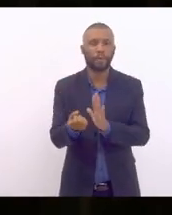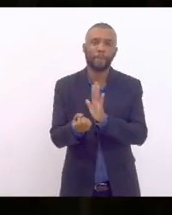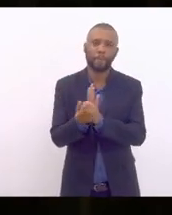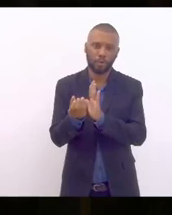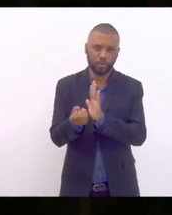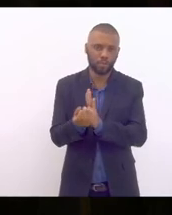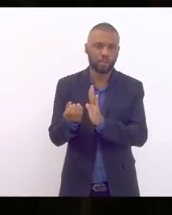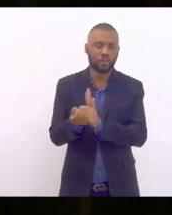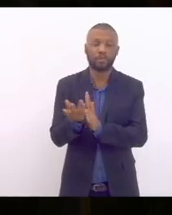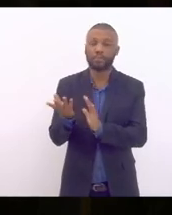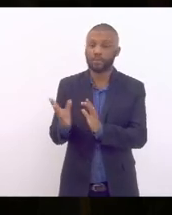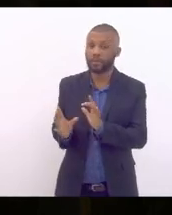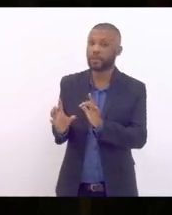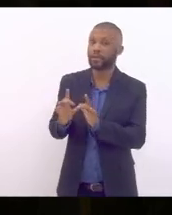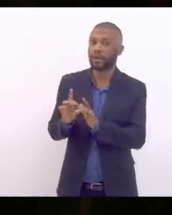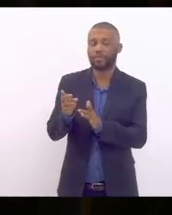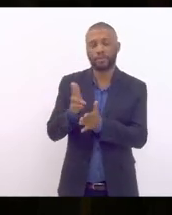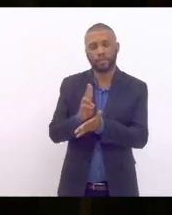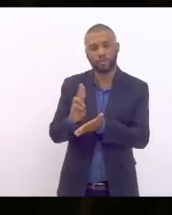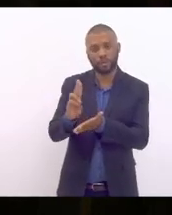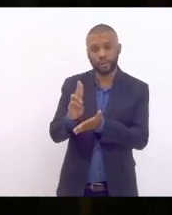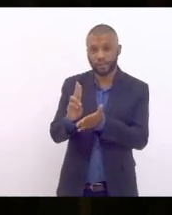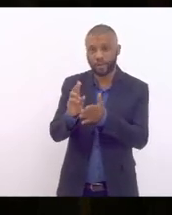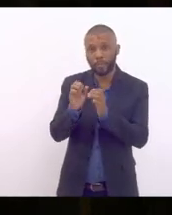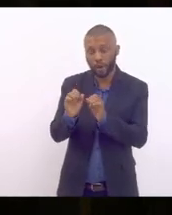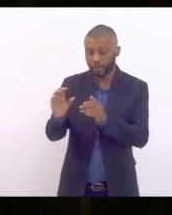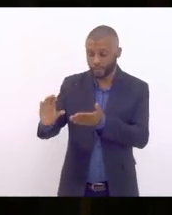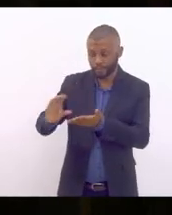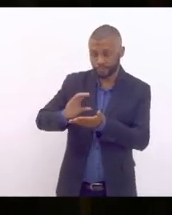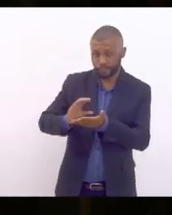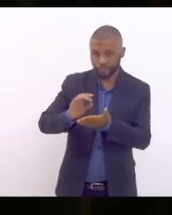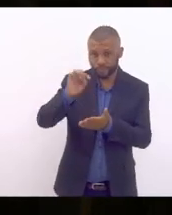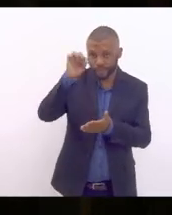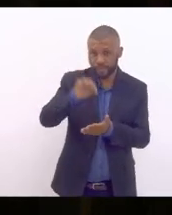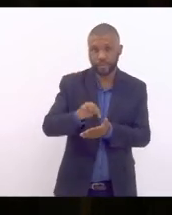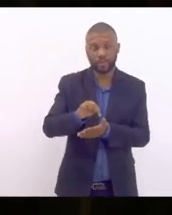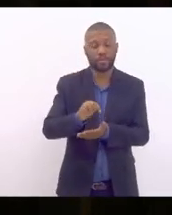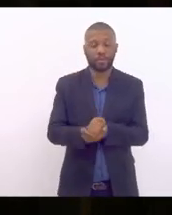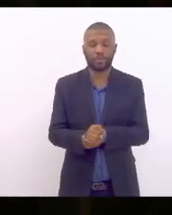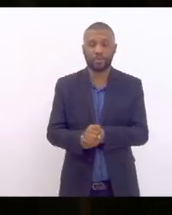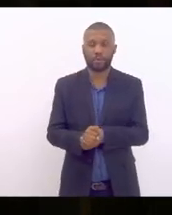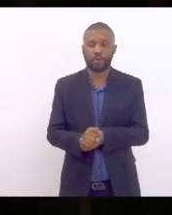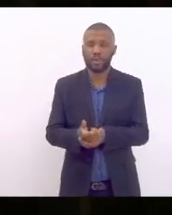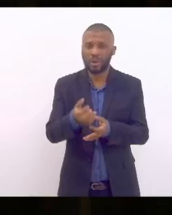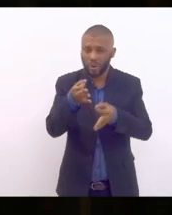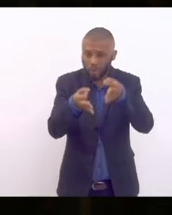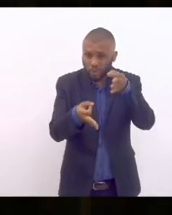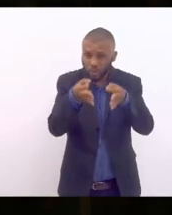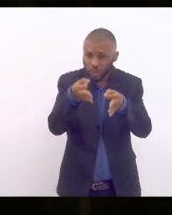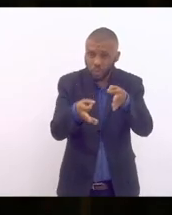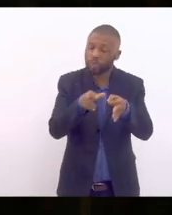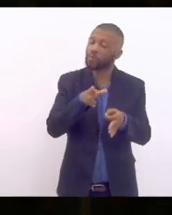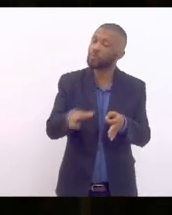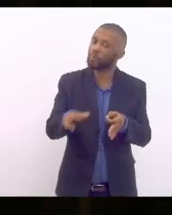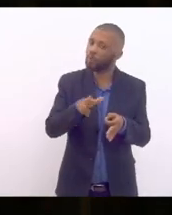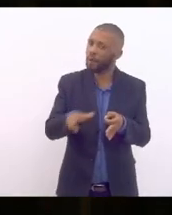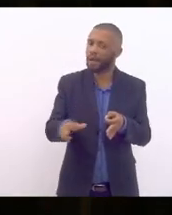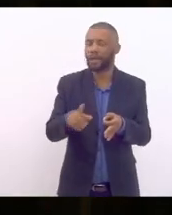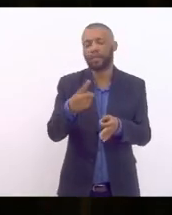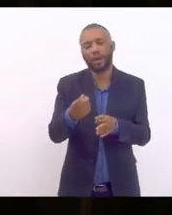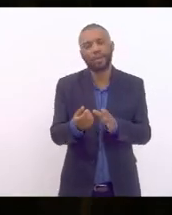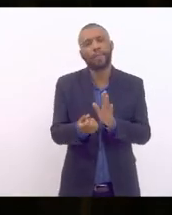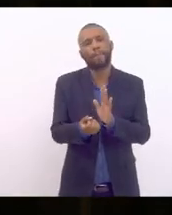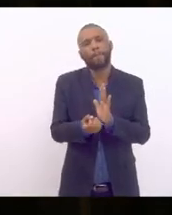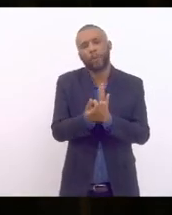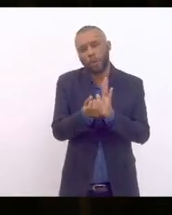pelas universidades Fiquem na universidade Não é justo não é justo com a